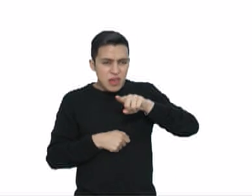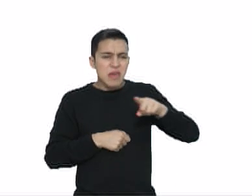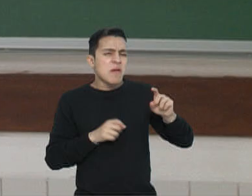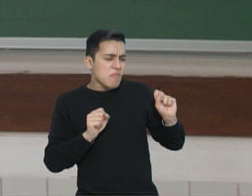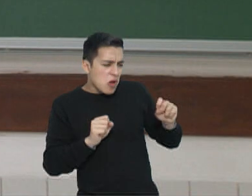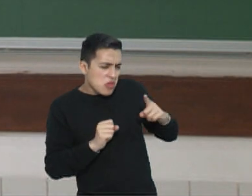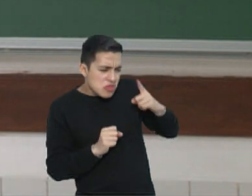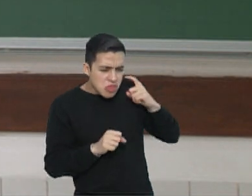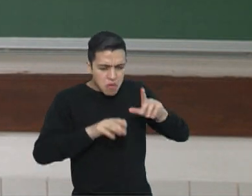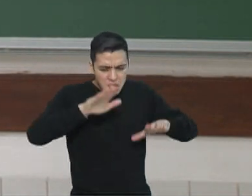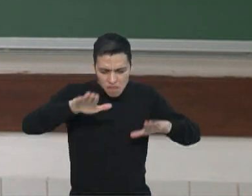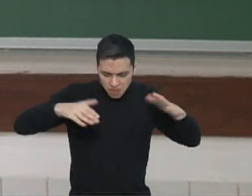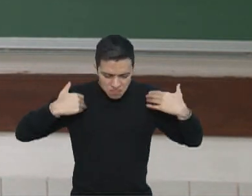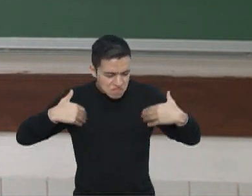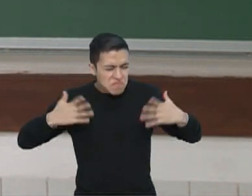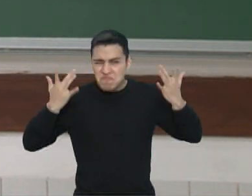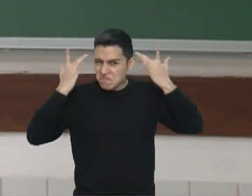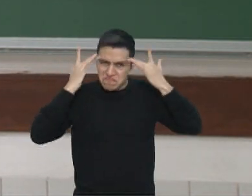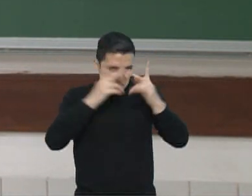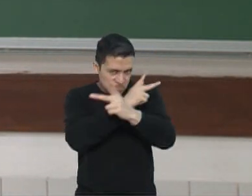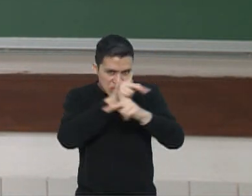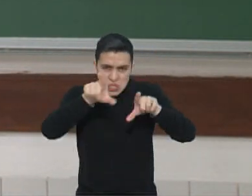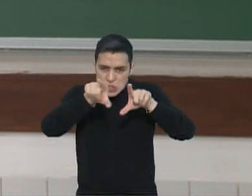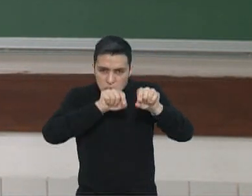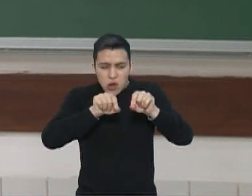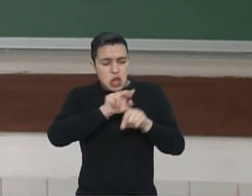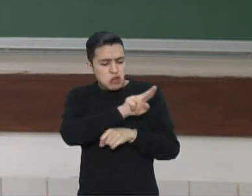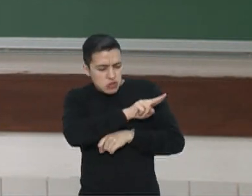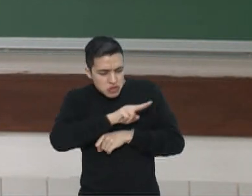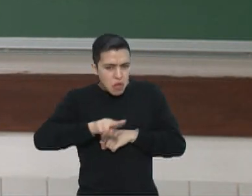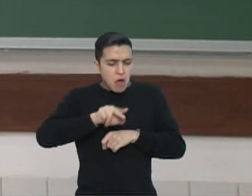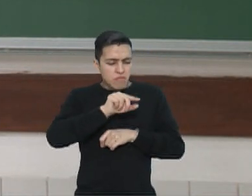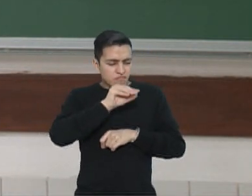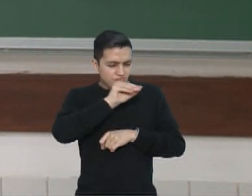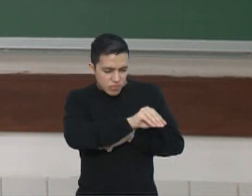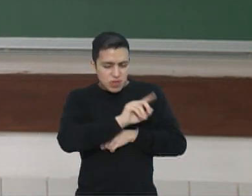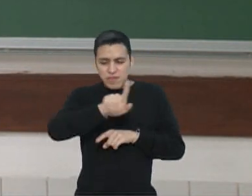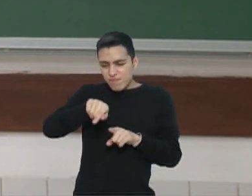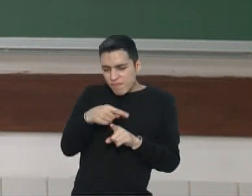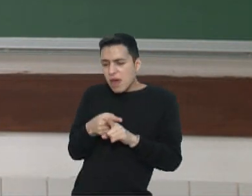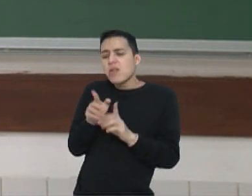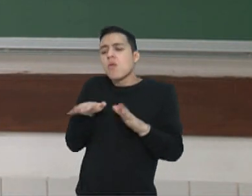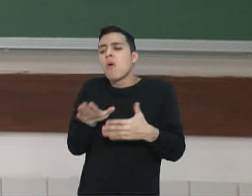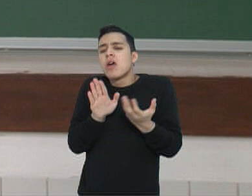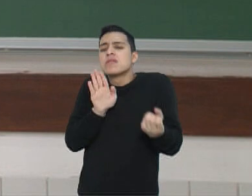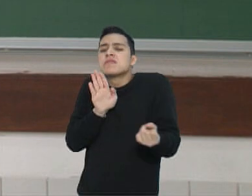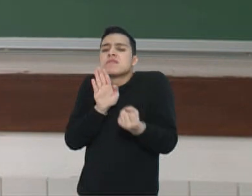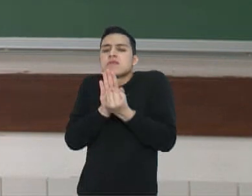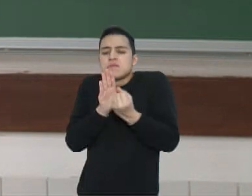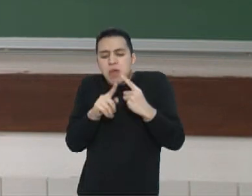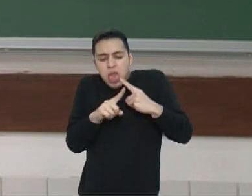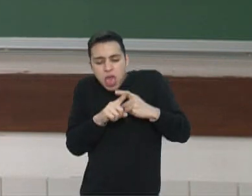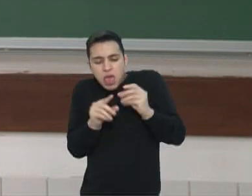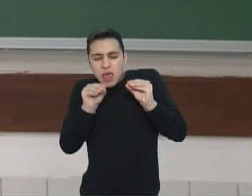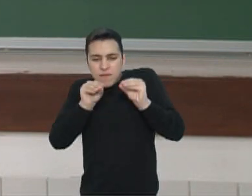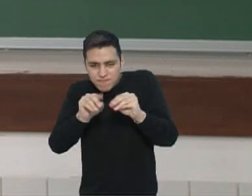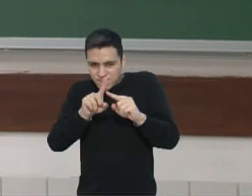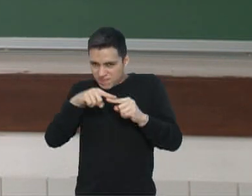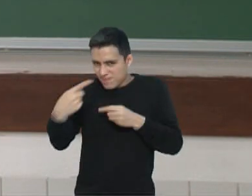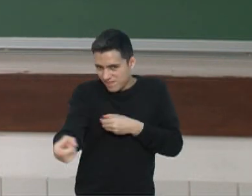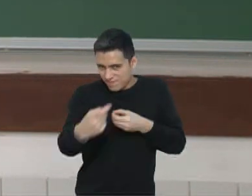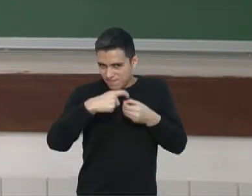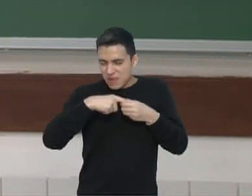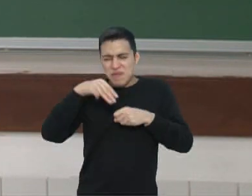você pode fazer com seu corpo, escreva o nome deles e coloque os símbolos do lado e já retornaremos.